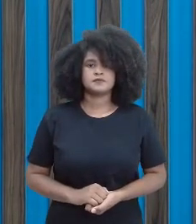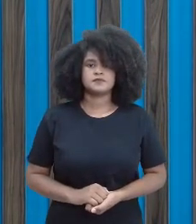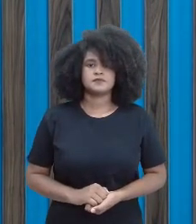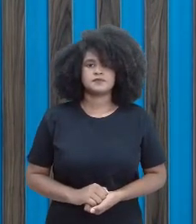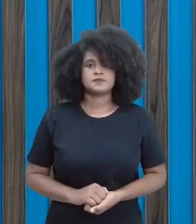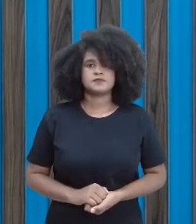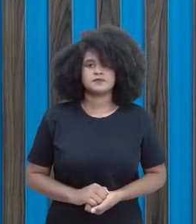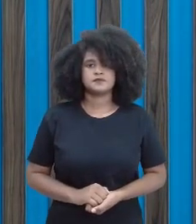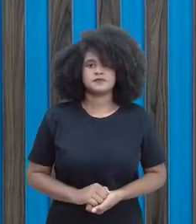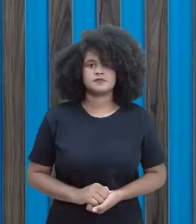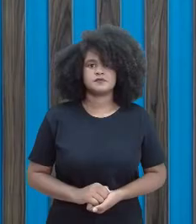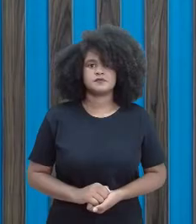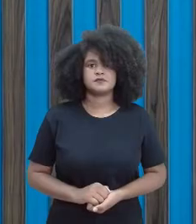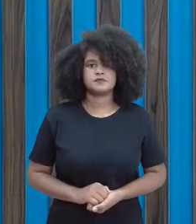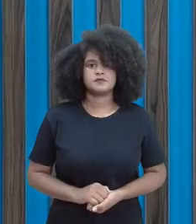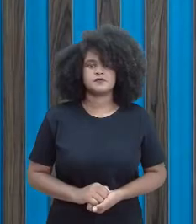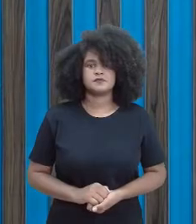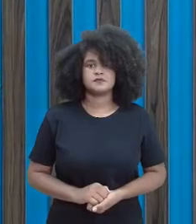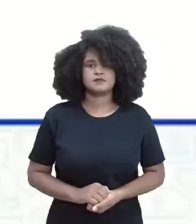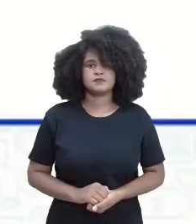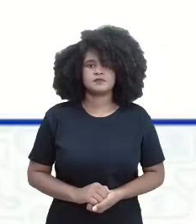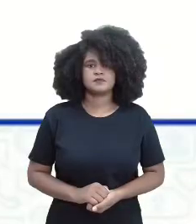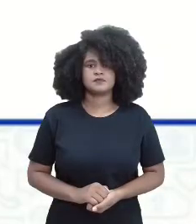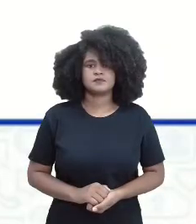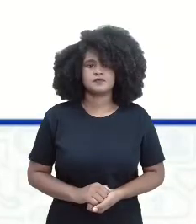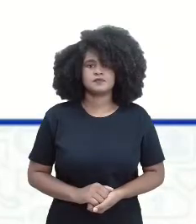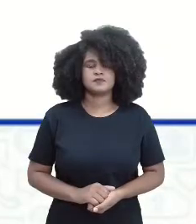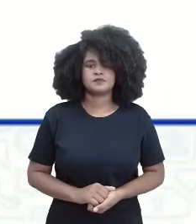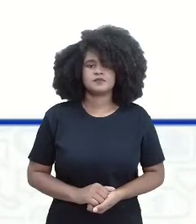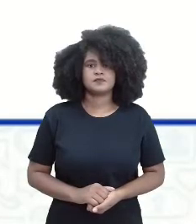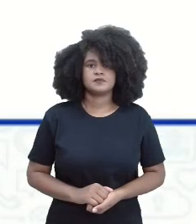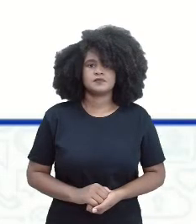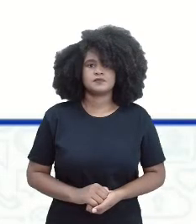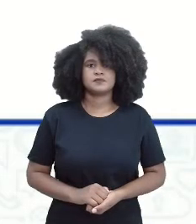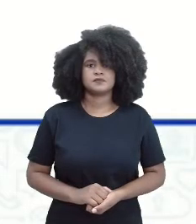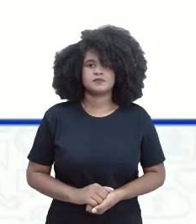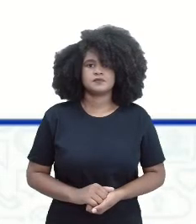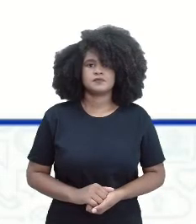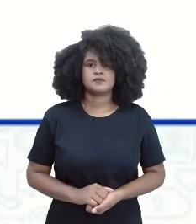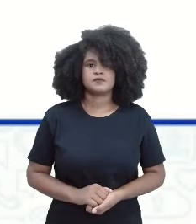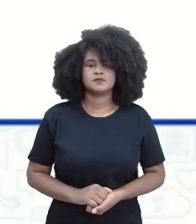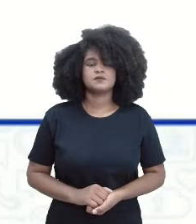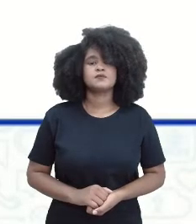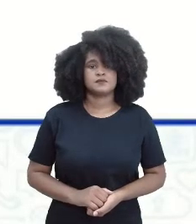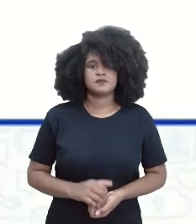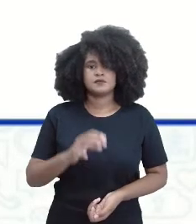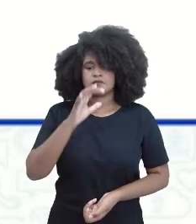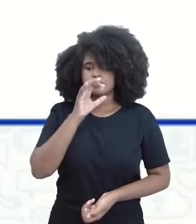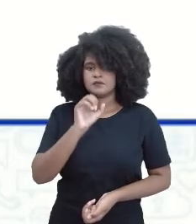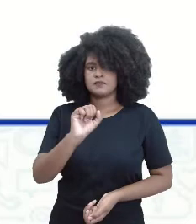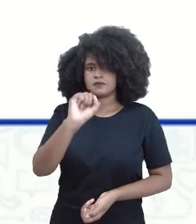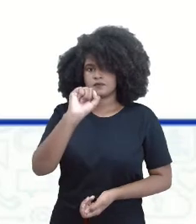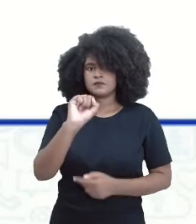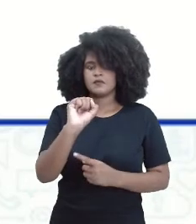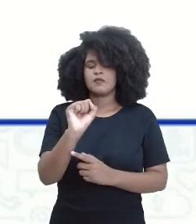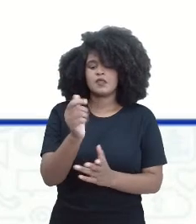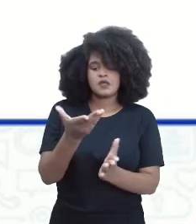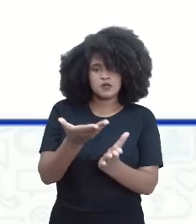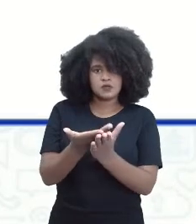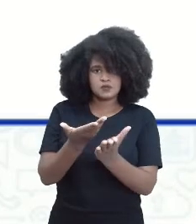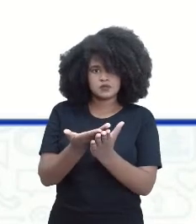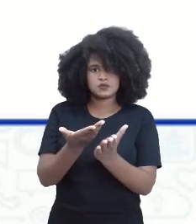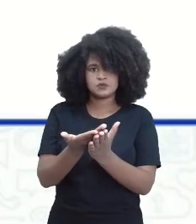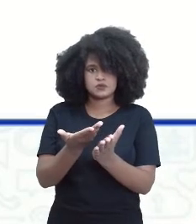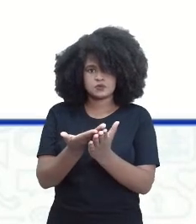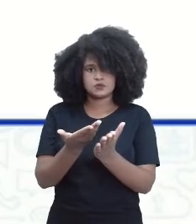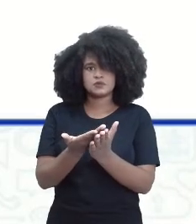to be a discipline assistant and later a Portuguese teacher. Freire estava estudando,